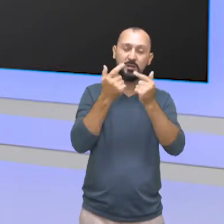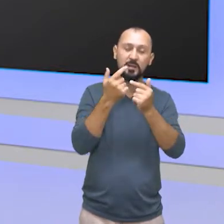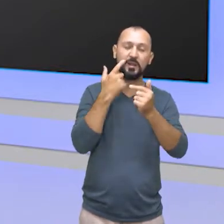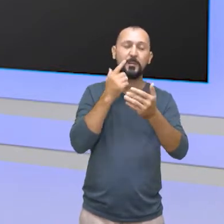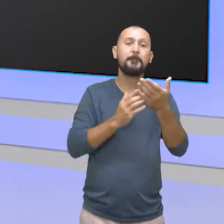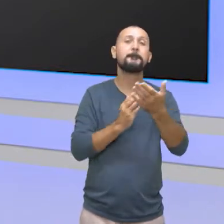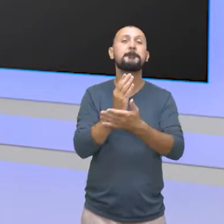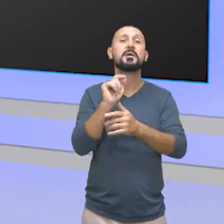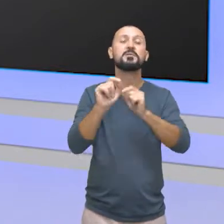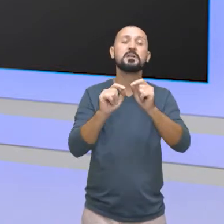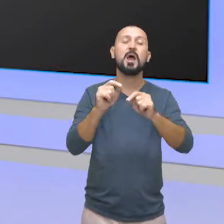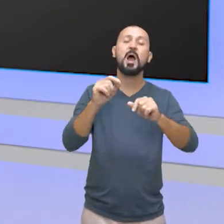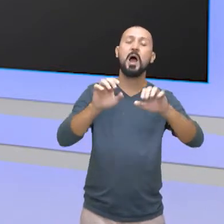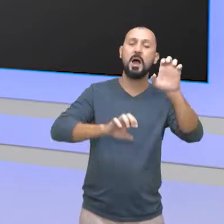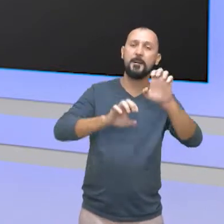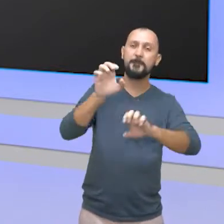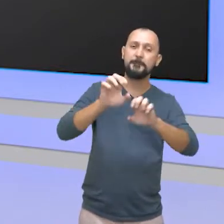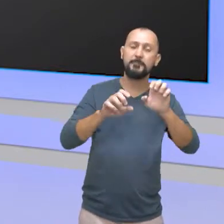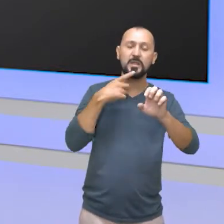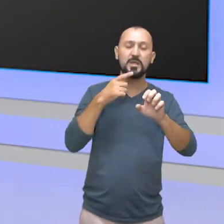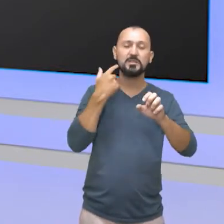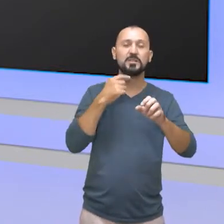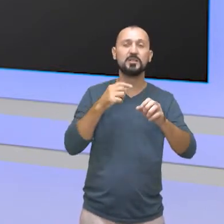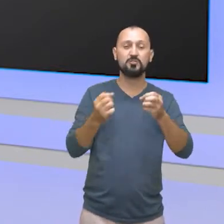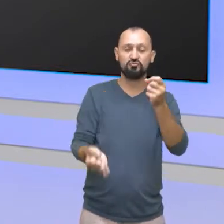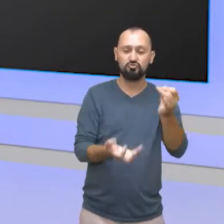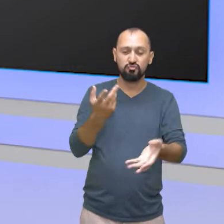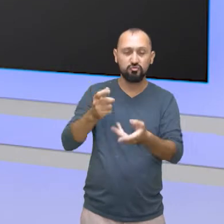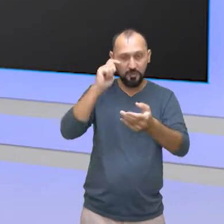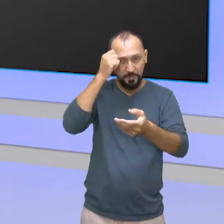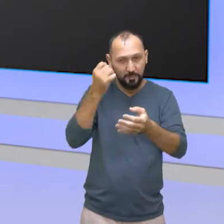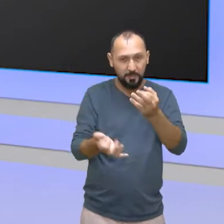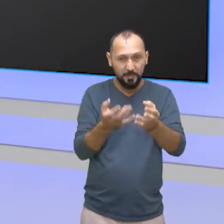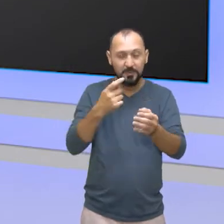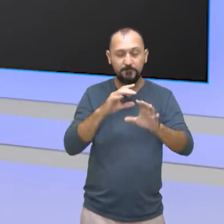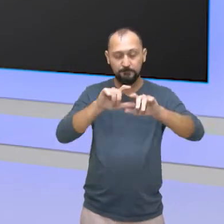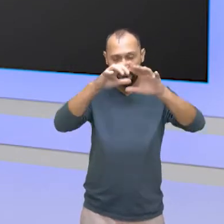obriga empresas que produzem ou embalam carvão vegetal a